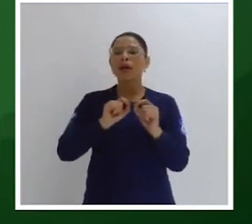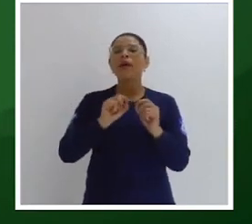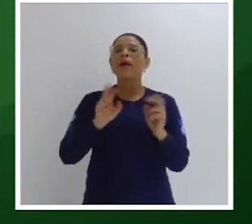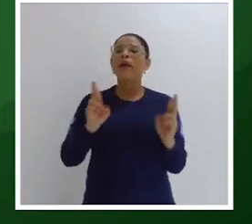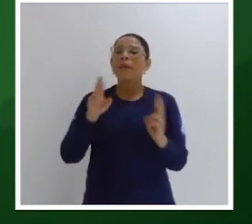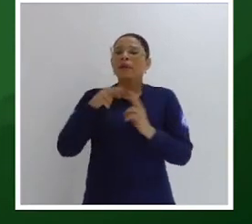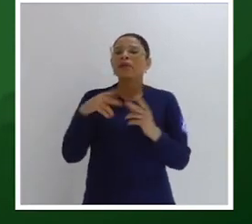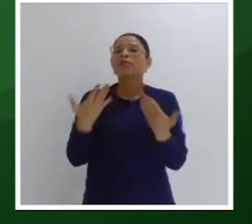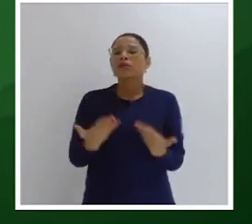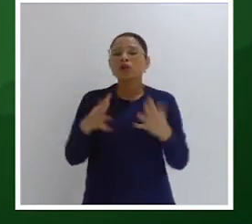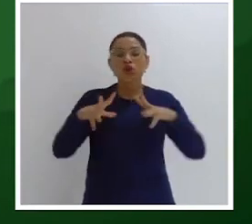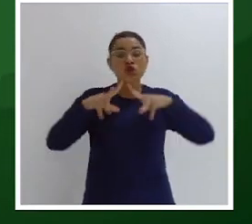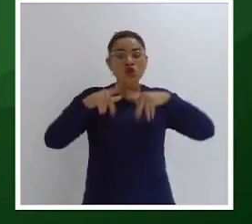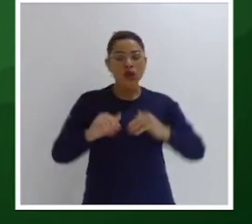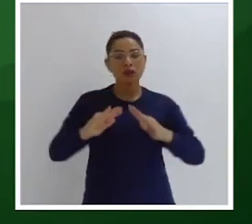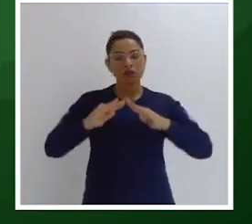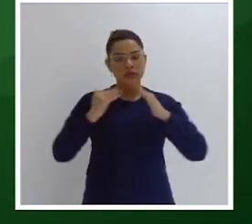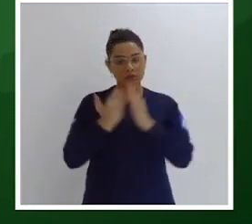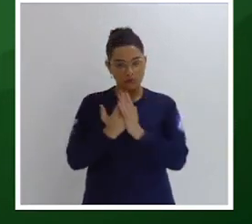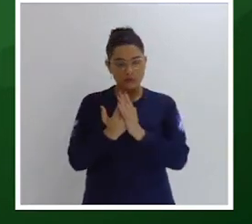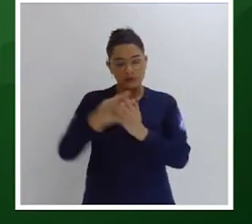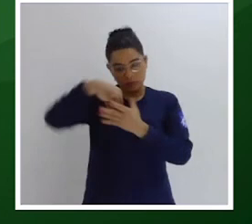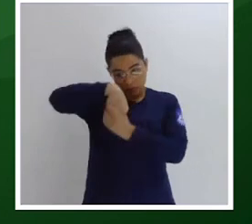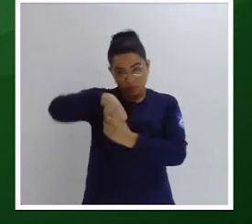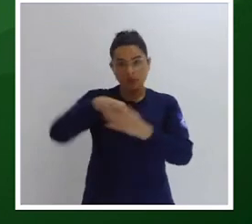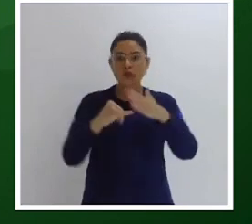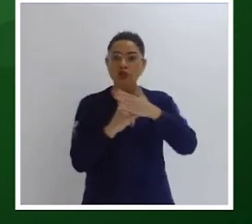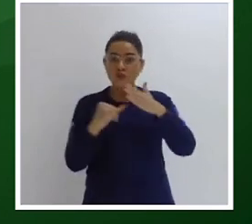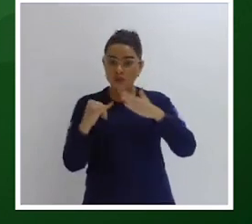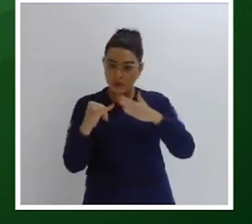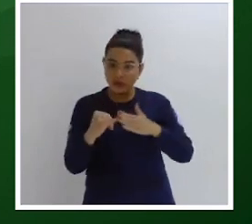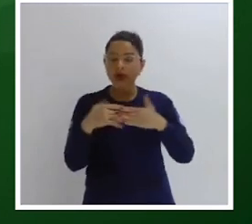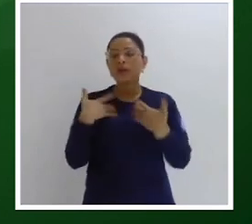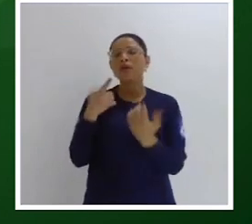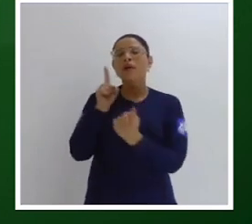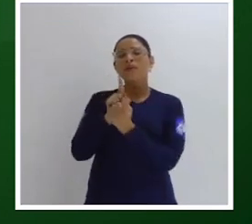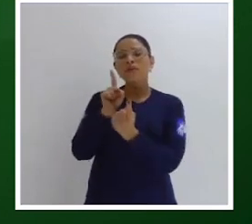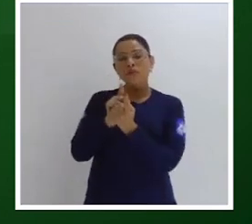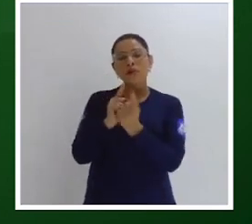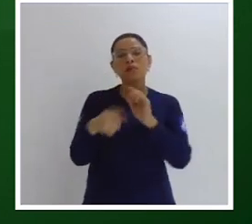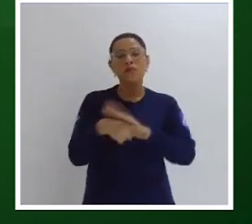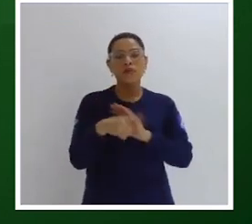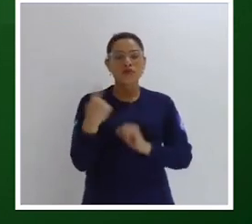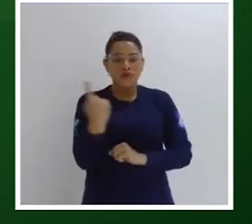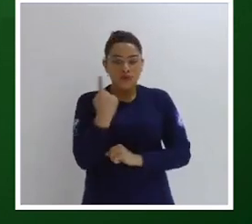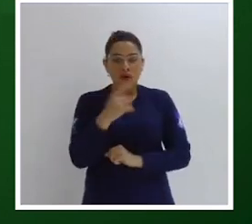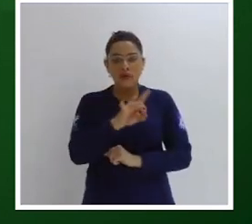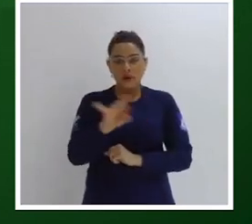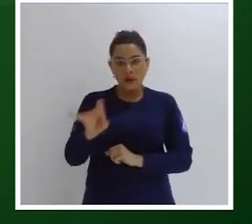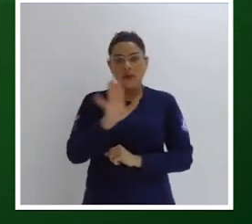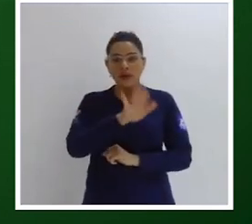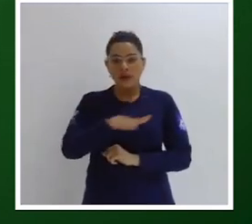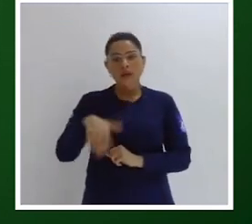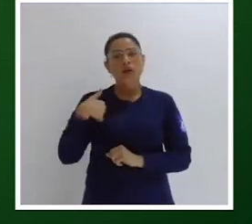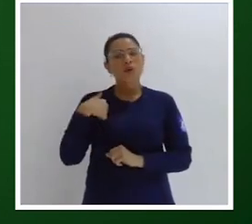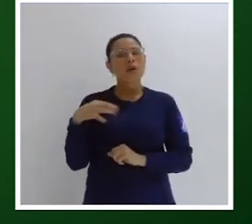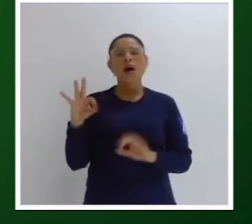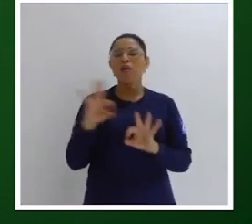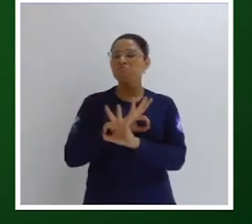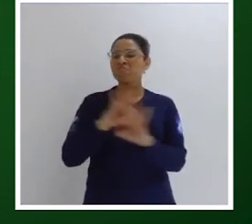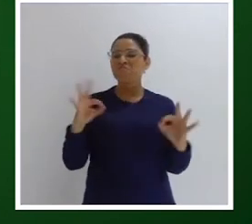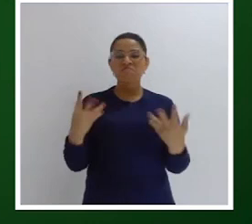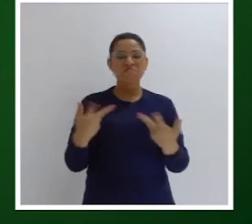de todas as instituições então eles faziam atendimento individual da criança e o que eu achei Fantástico